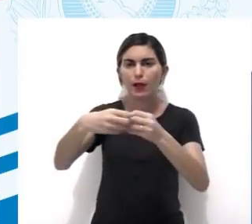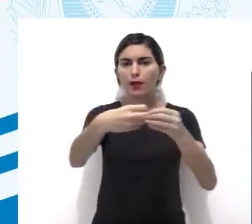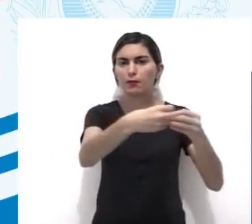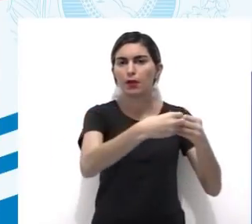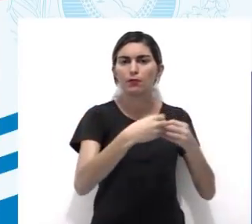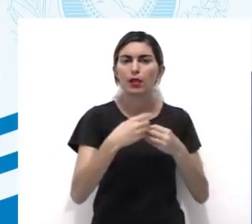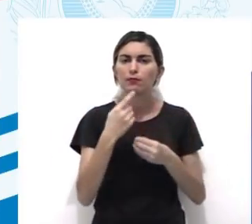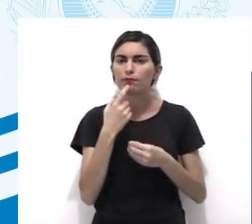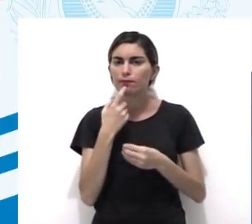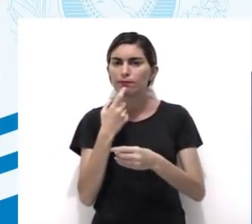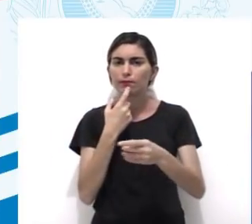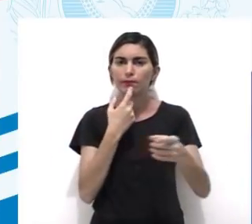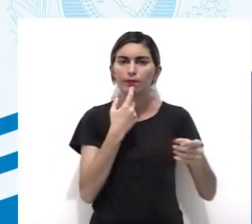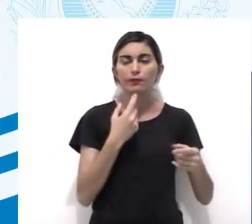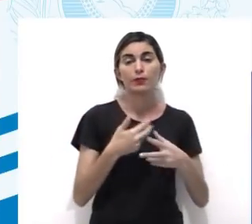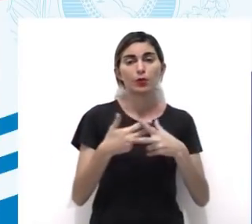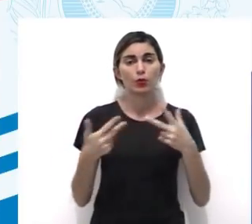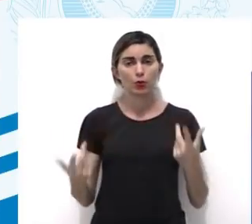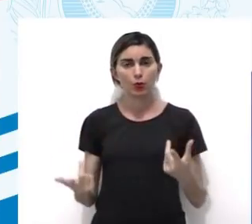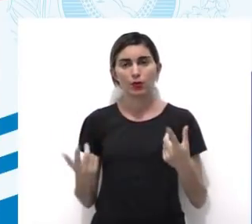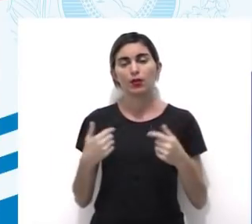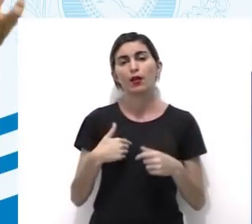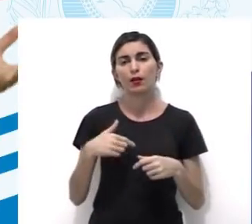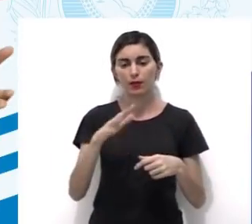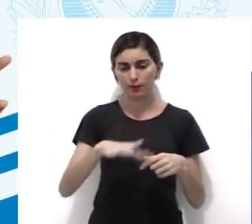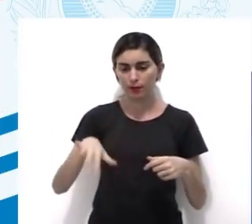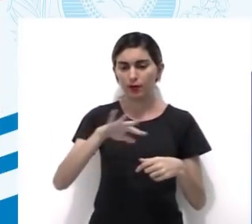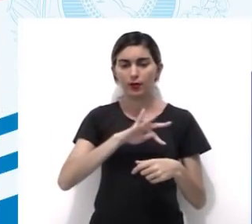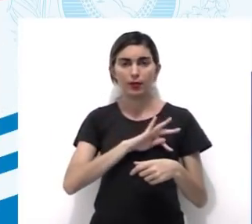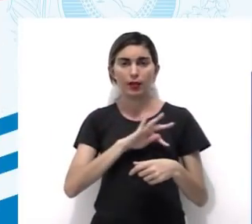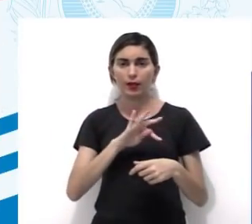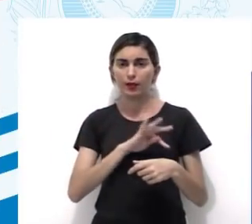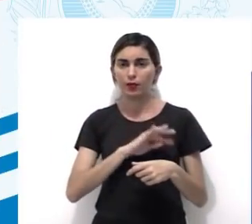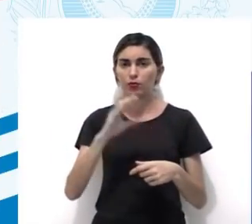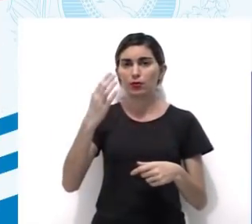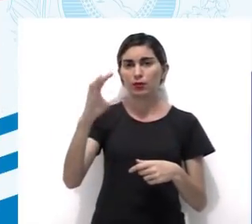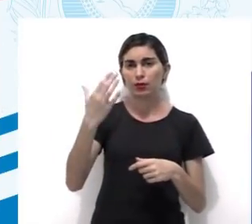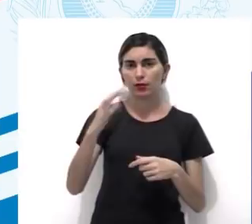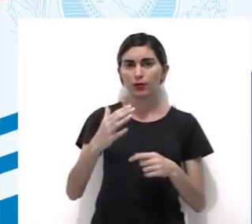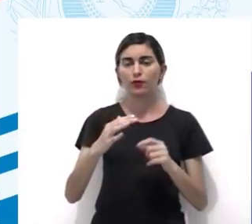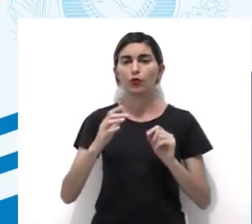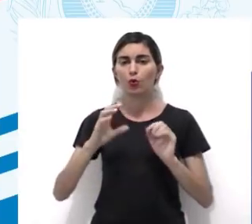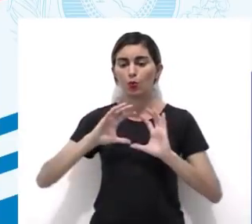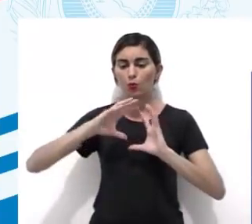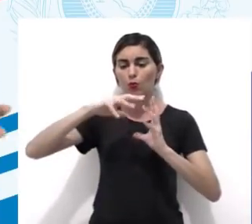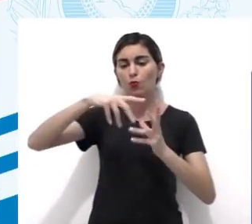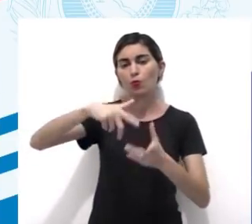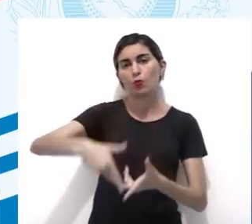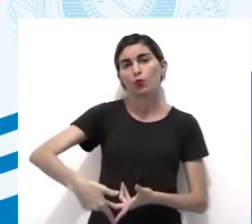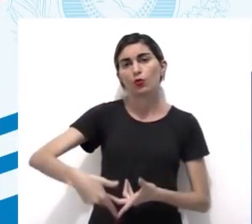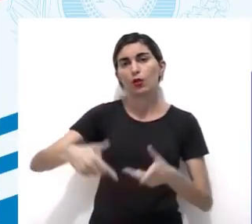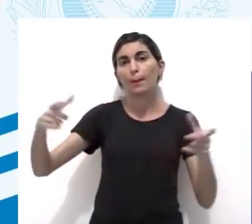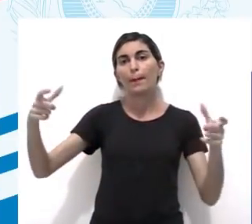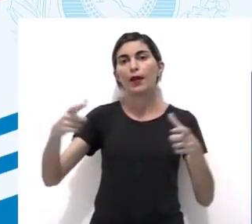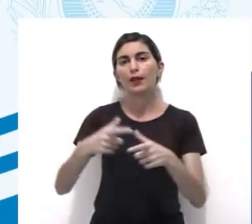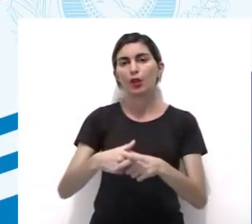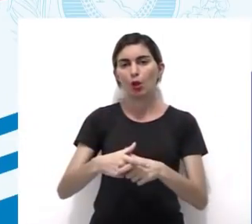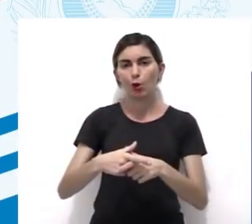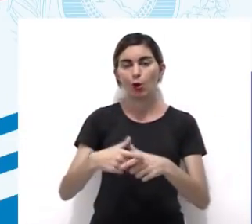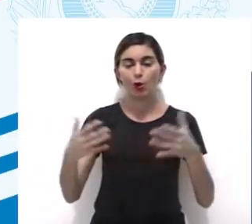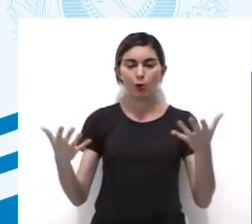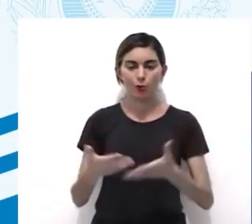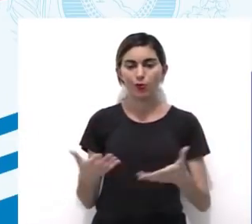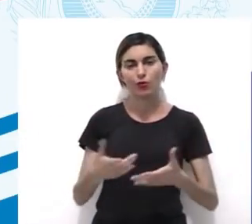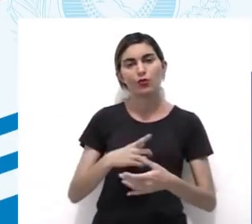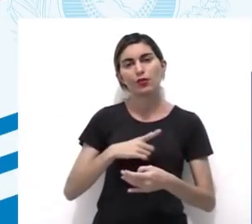de que a integração mundial no meio técnico, científico e informacional tornou o planeta metaforicamente menor. Então a